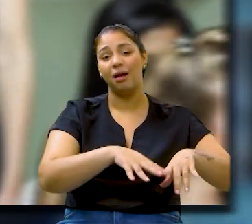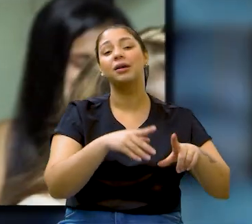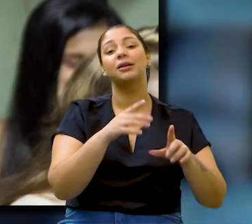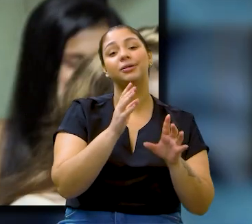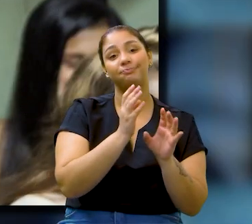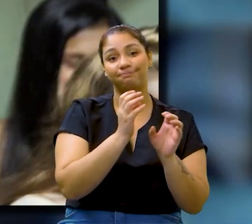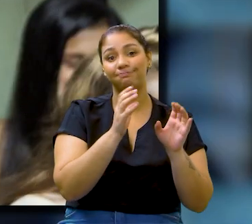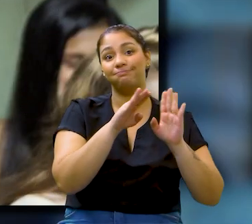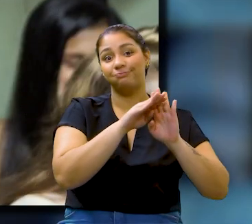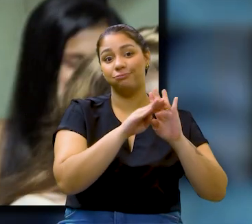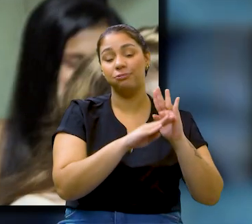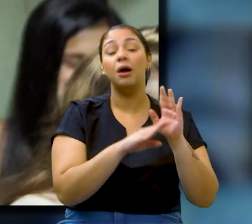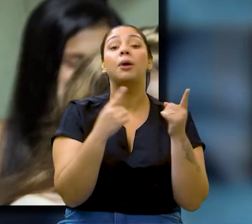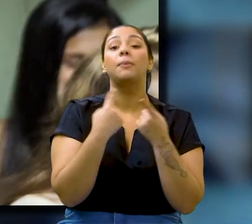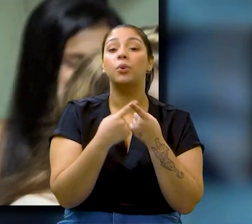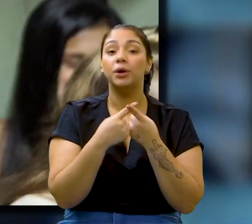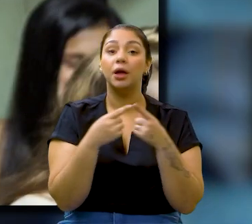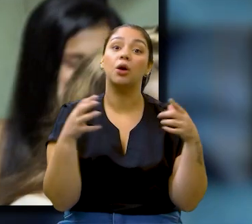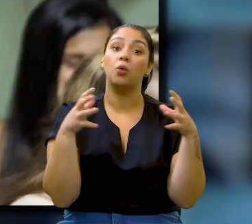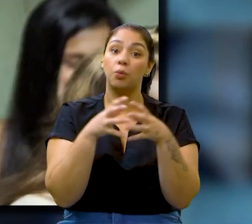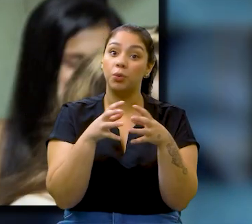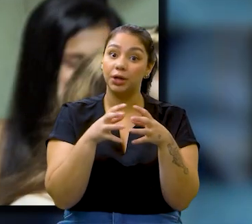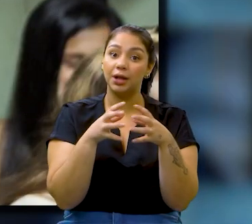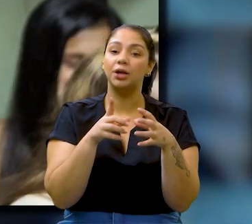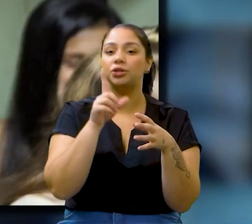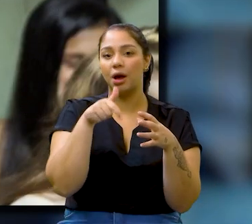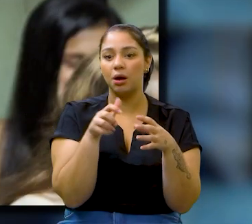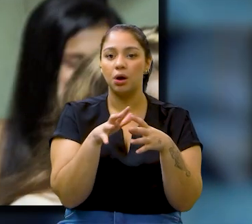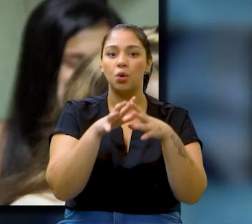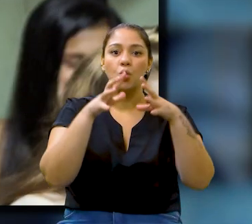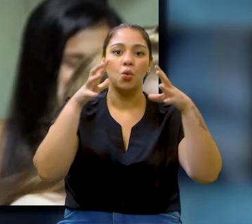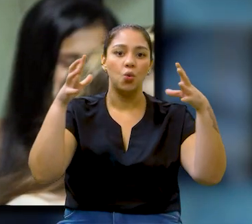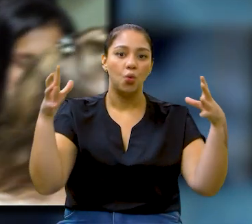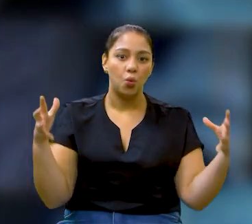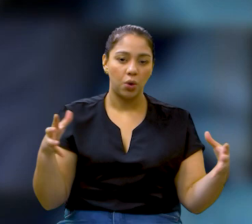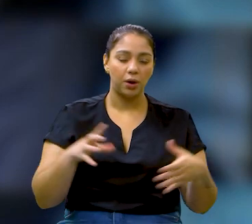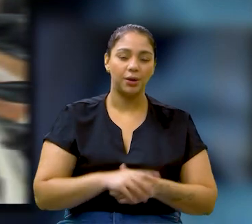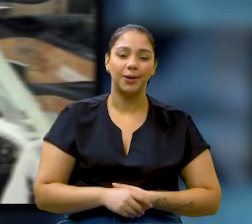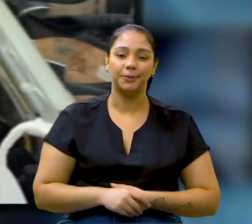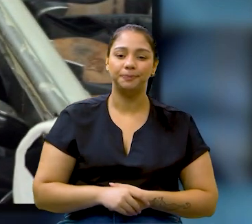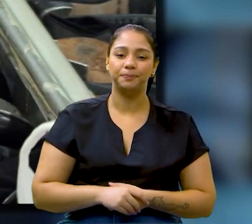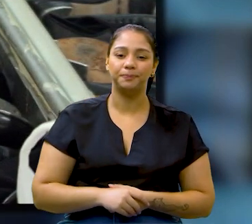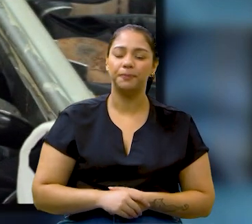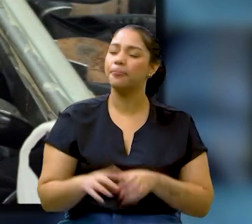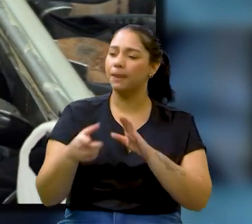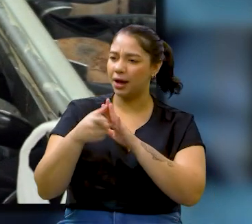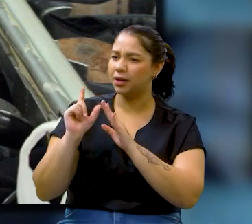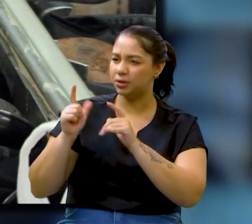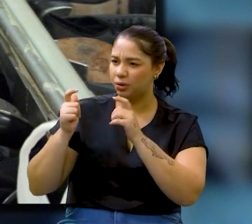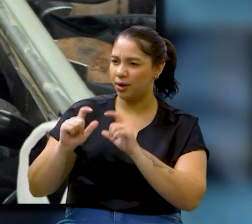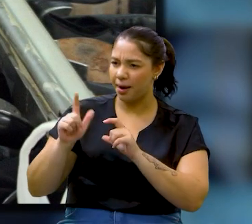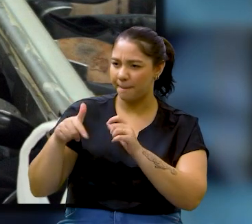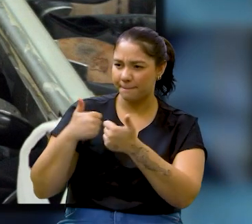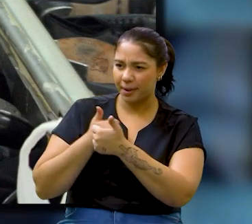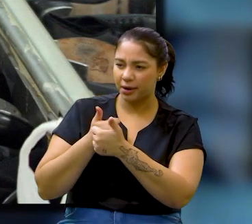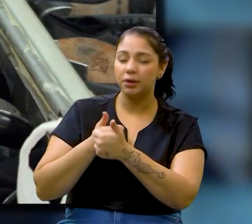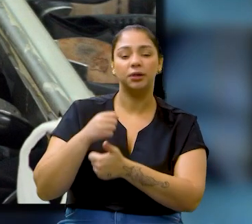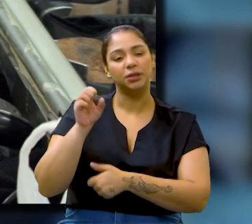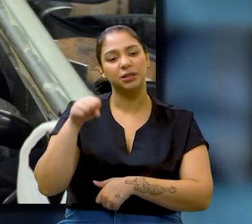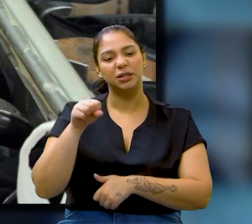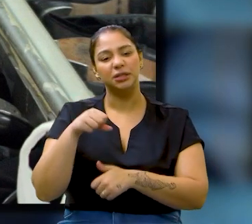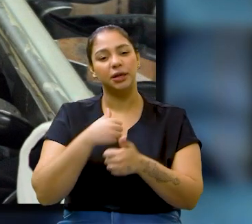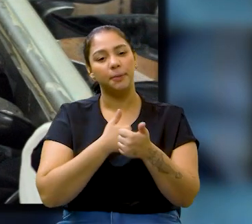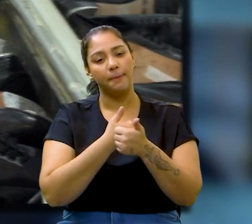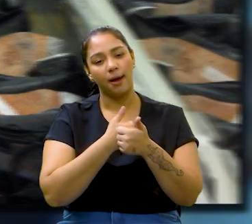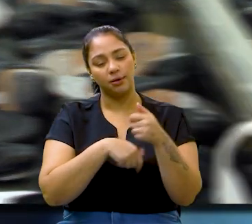é bem grande, porque a comunidade é bem extensa. Esse outro lugar que era antes é aqui nas proximidades também?